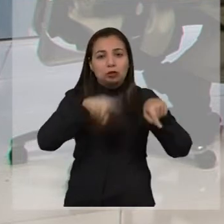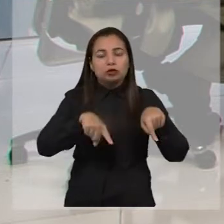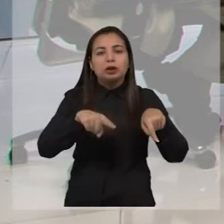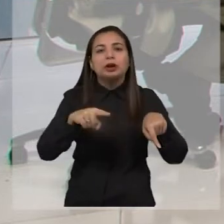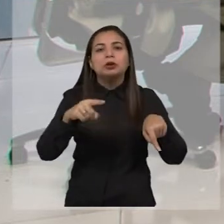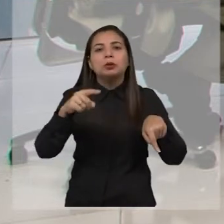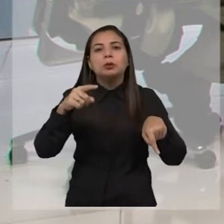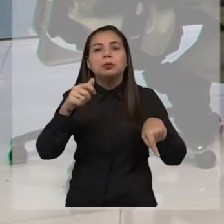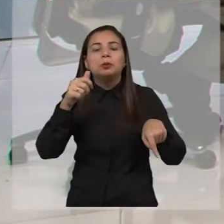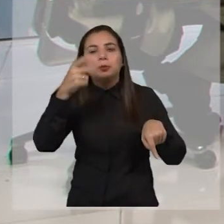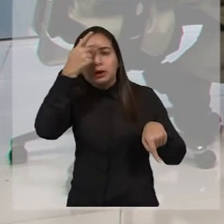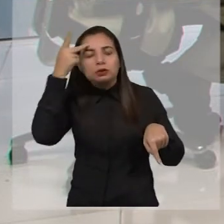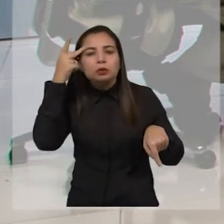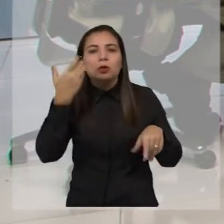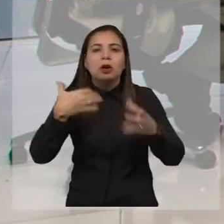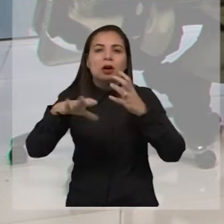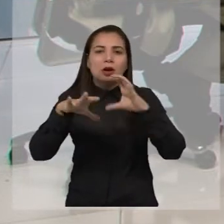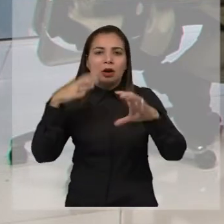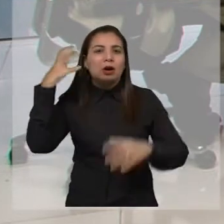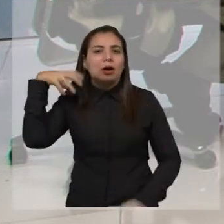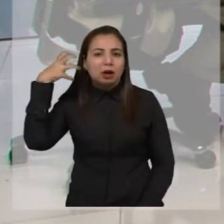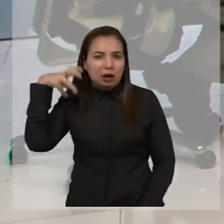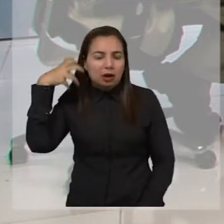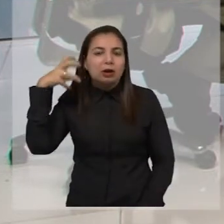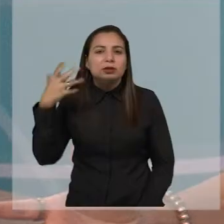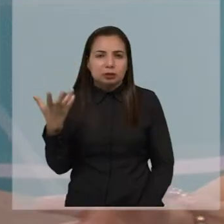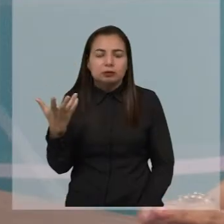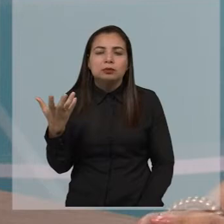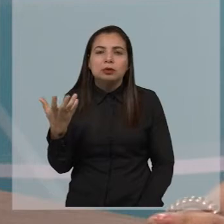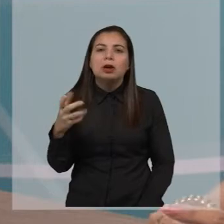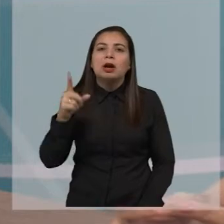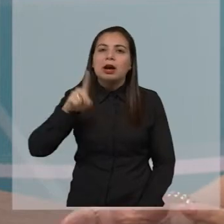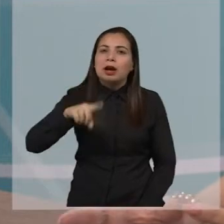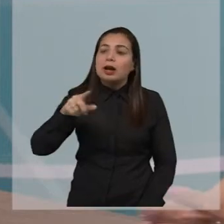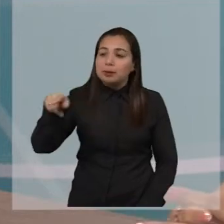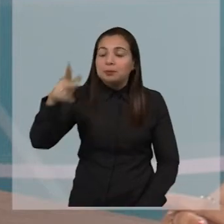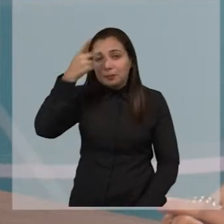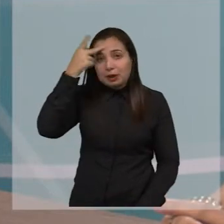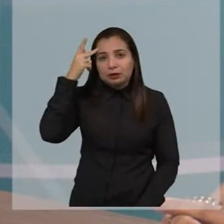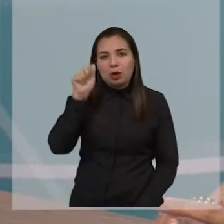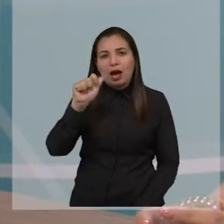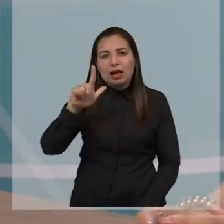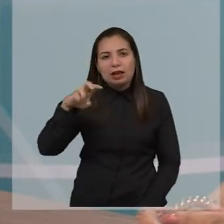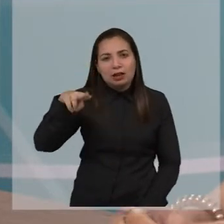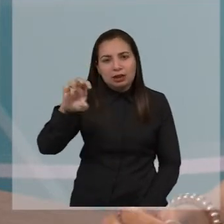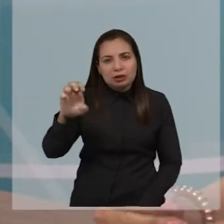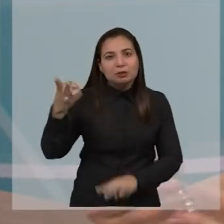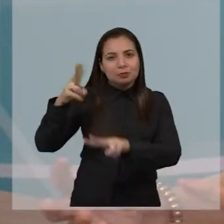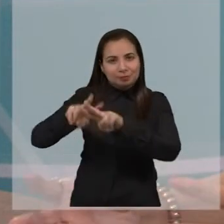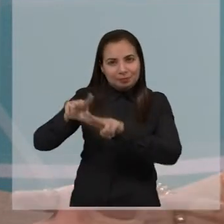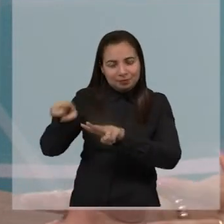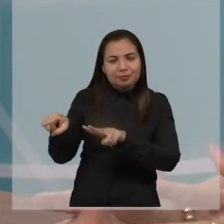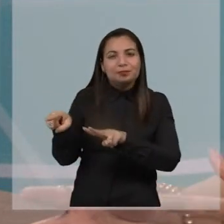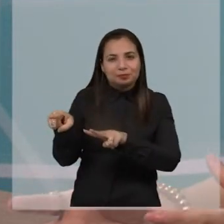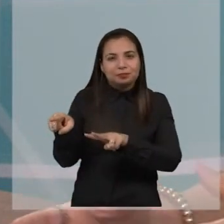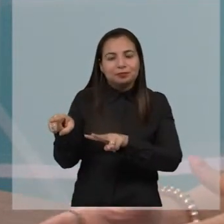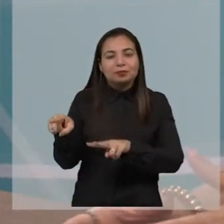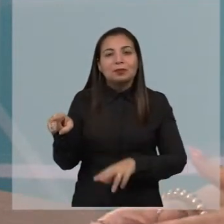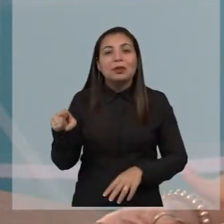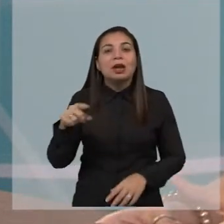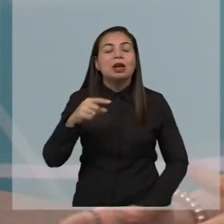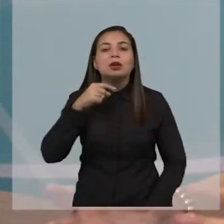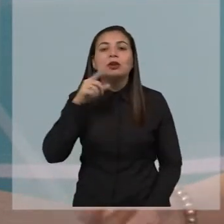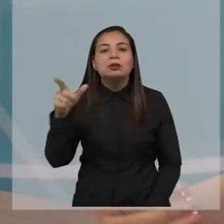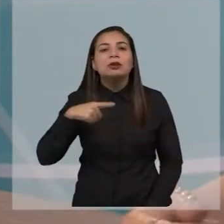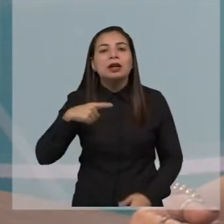Foi pensada por uma dentista do prisional, né? A Aline. E ela não conseguiu aplicar isso na